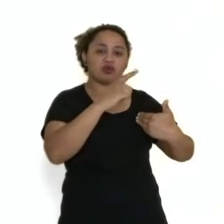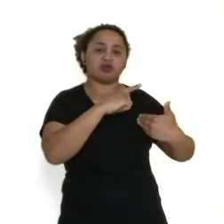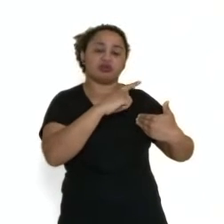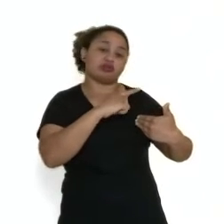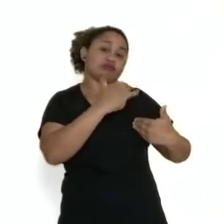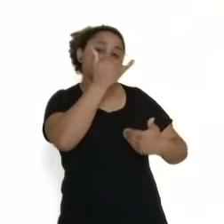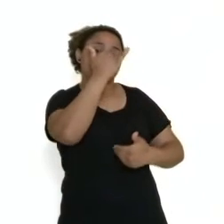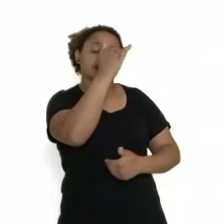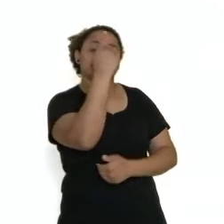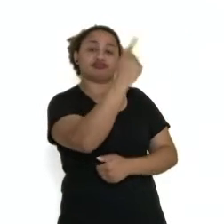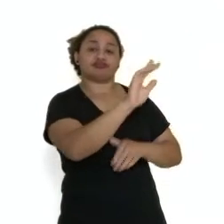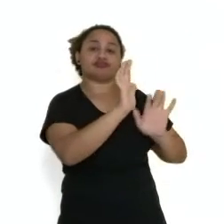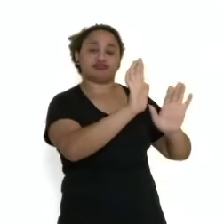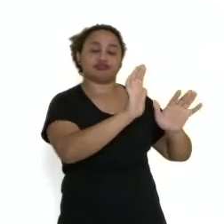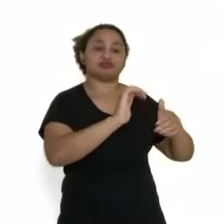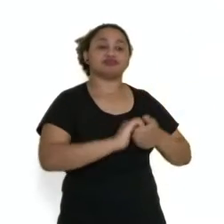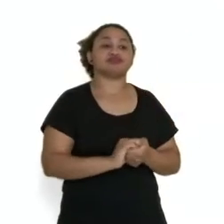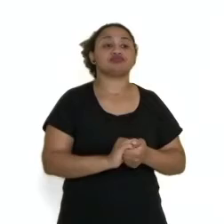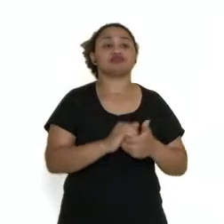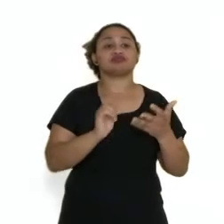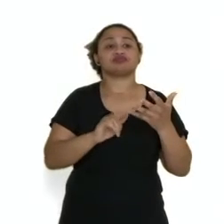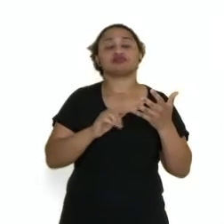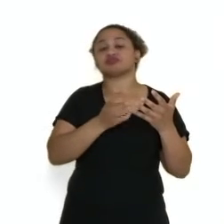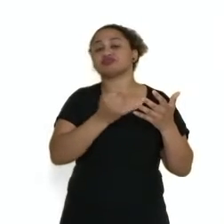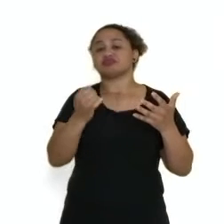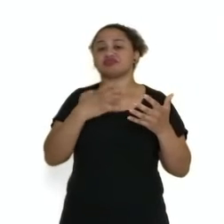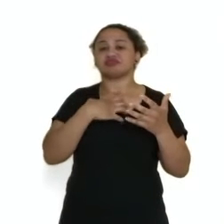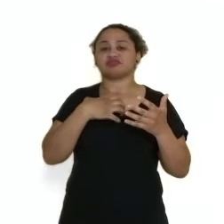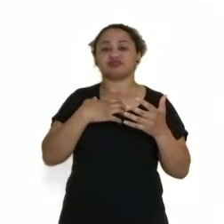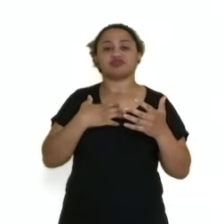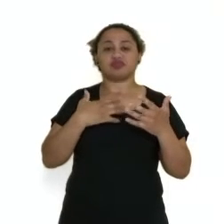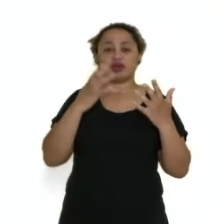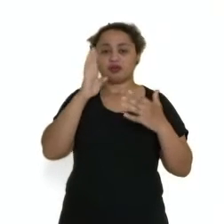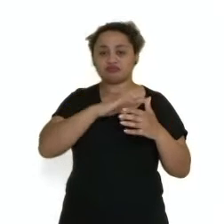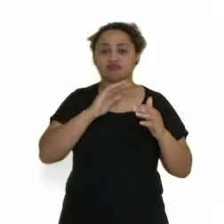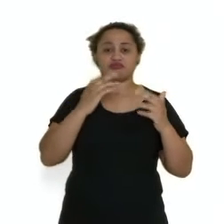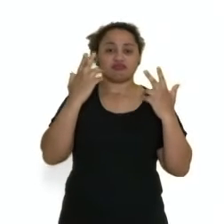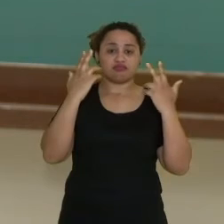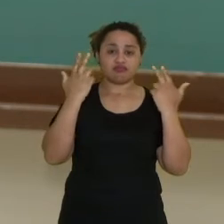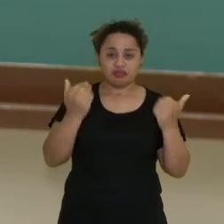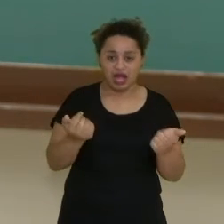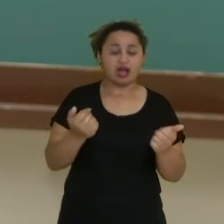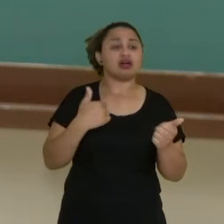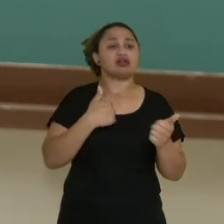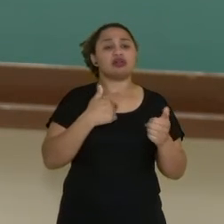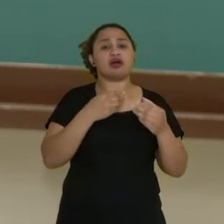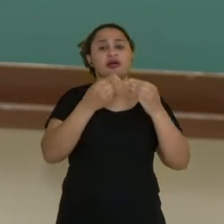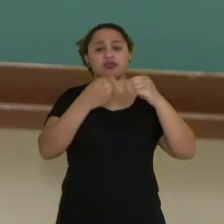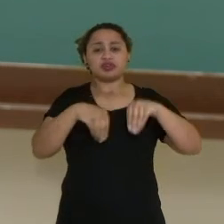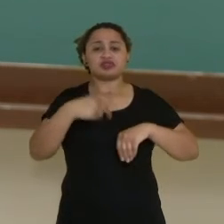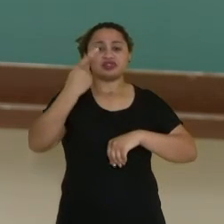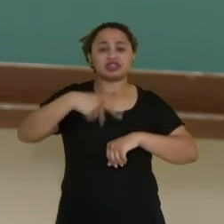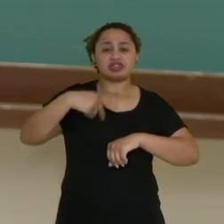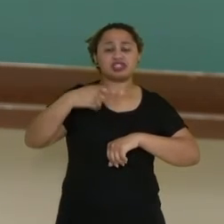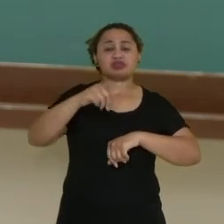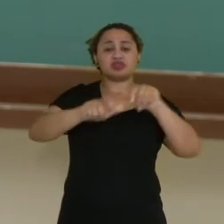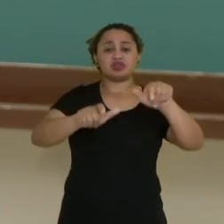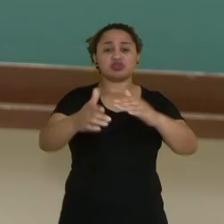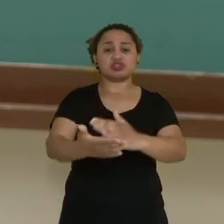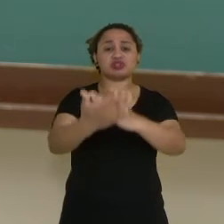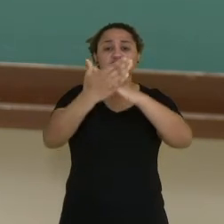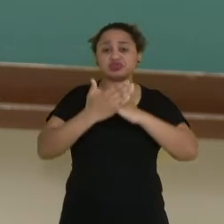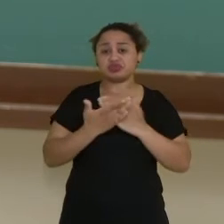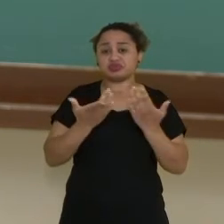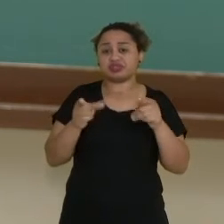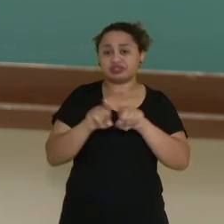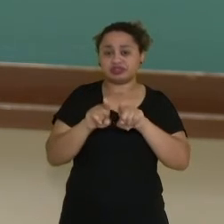azar o deles. Aqueles que têm uma natureza má prejudicam até mesmo quem os ajuda. Em relação